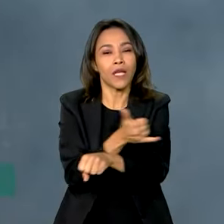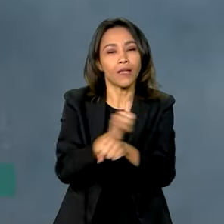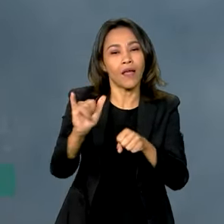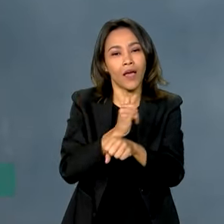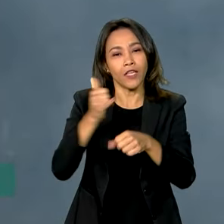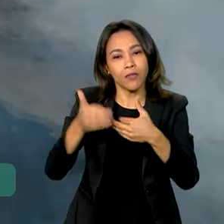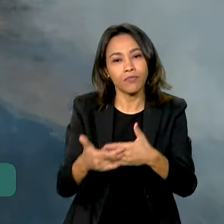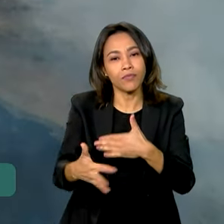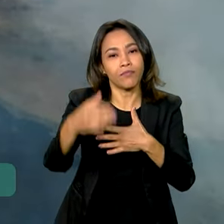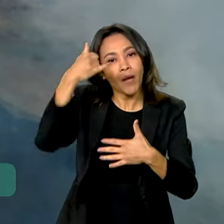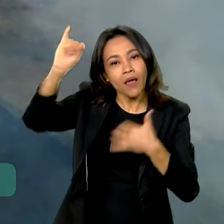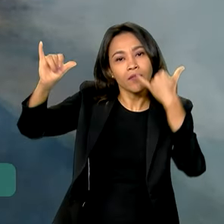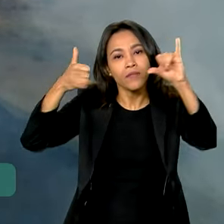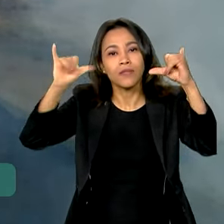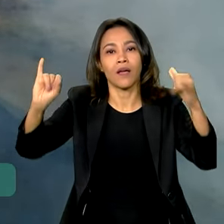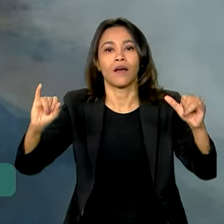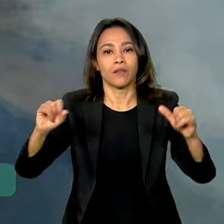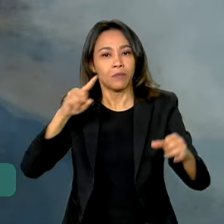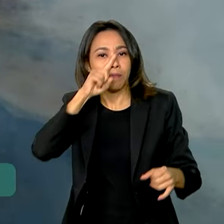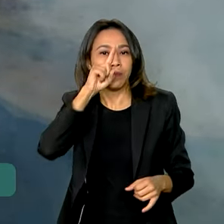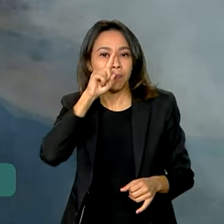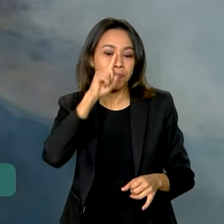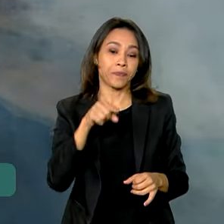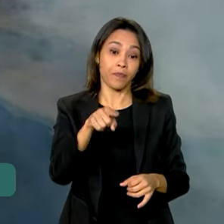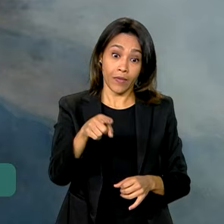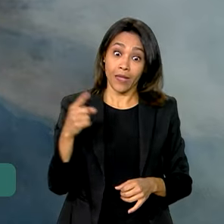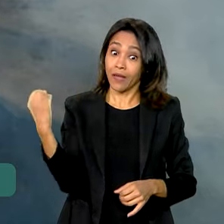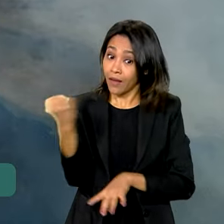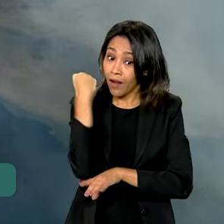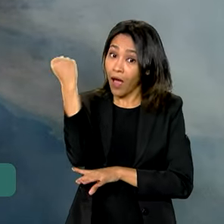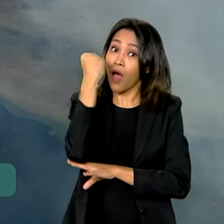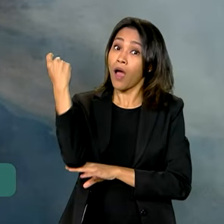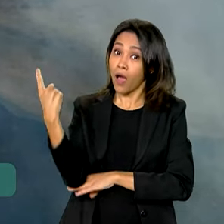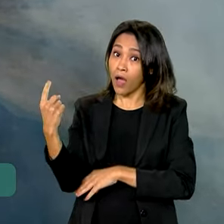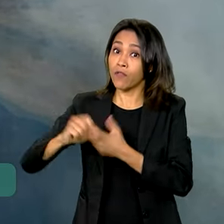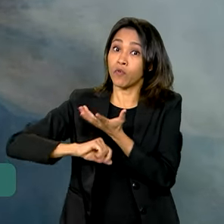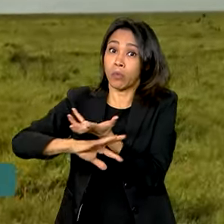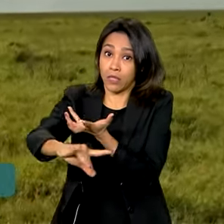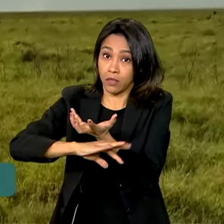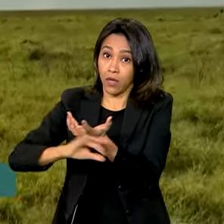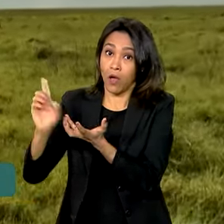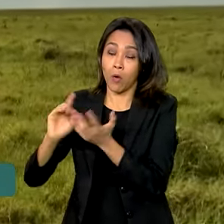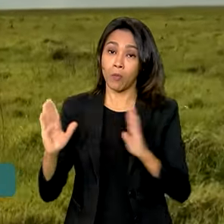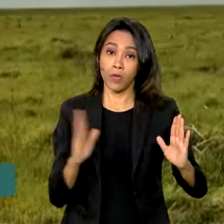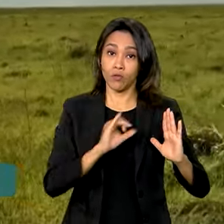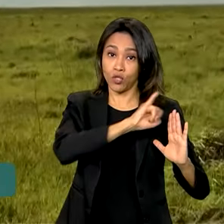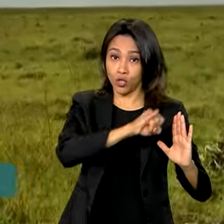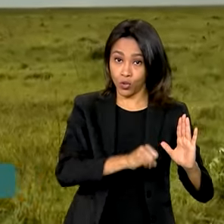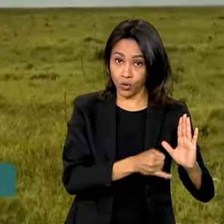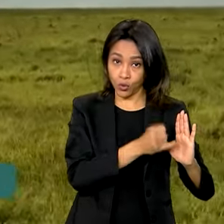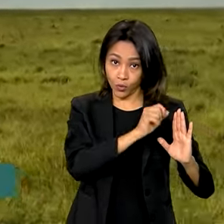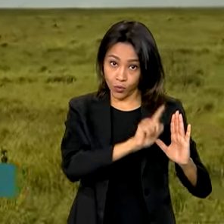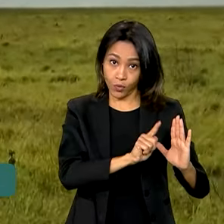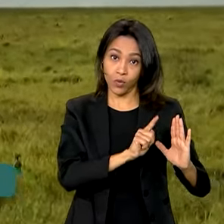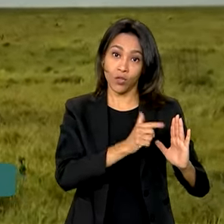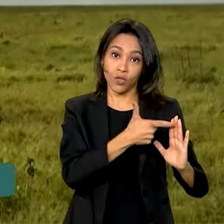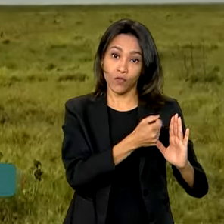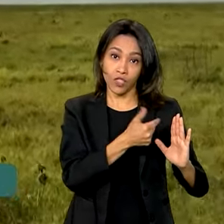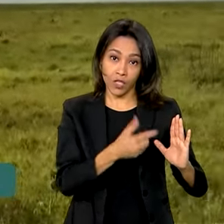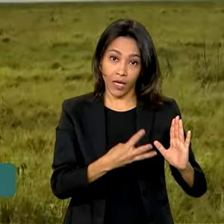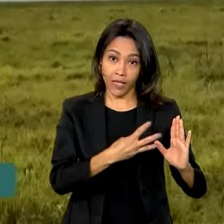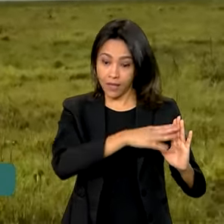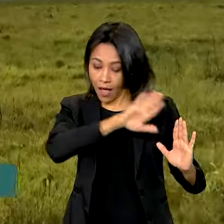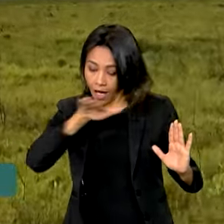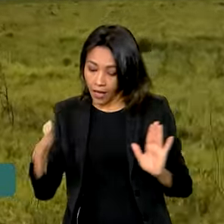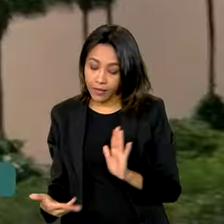O Pantanal enfrenta a seca mais grave em 70 anos. O período de julho de 2023 a junho